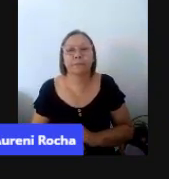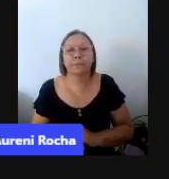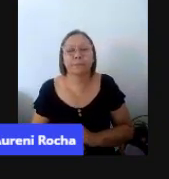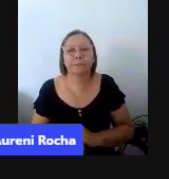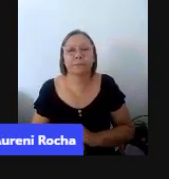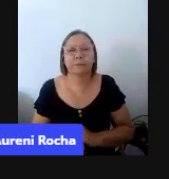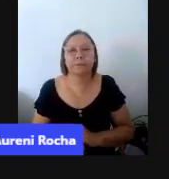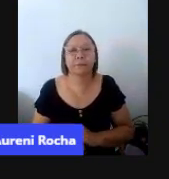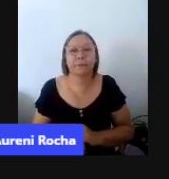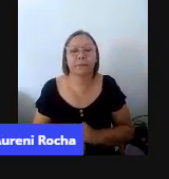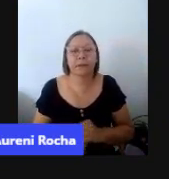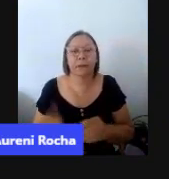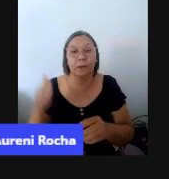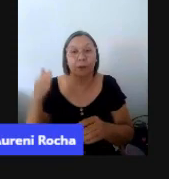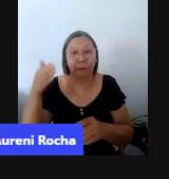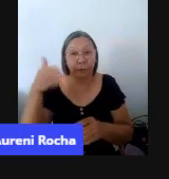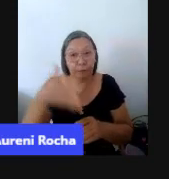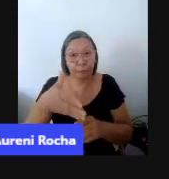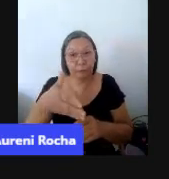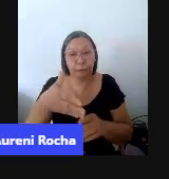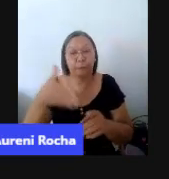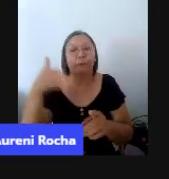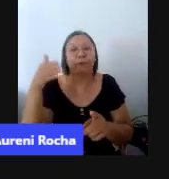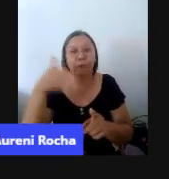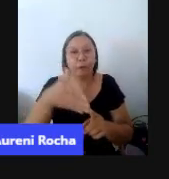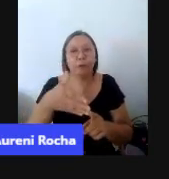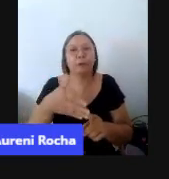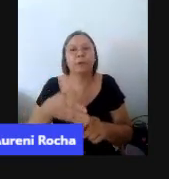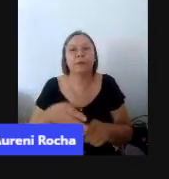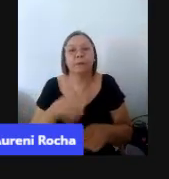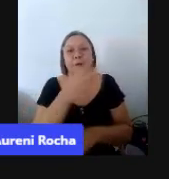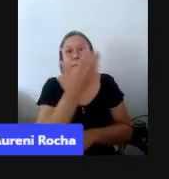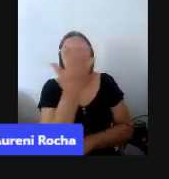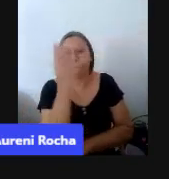Aí ela focou, né, as ações desenvolvidas com o tema da fauna.